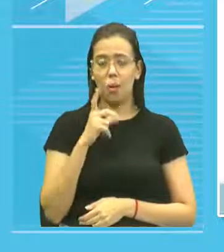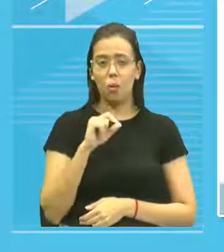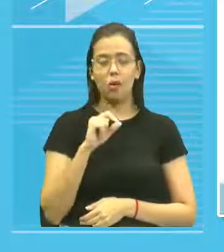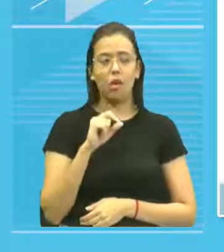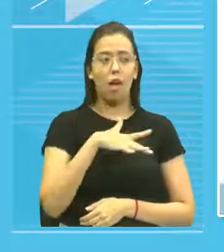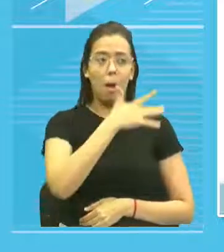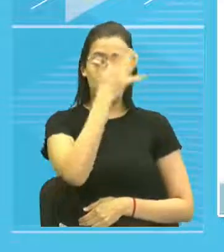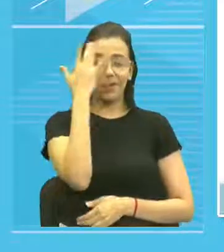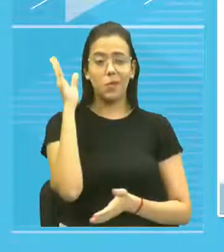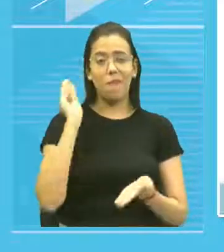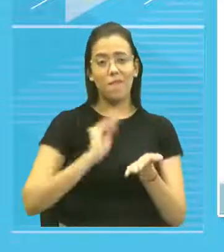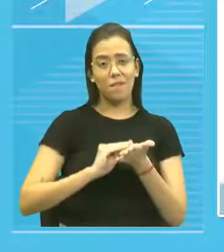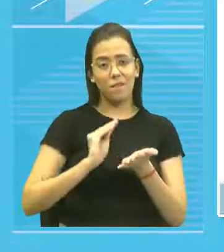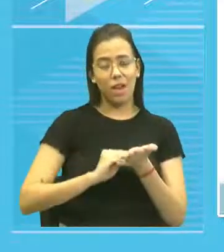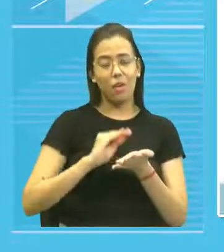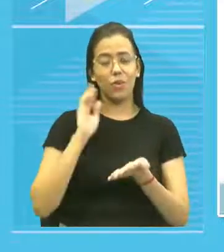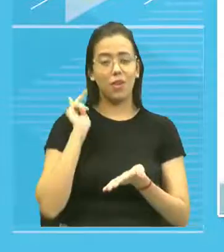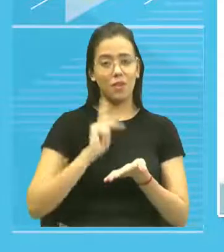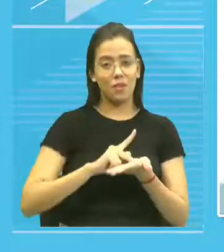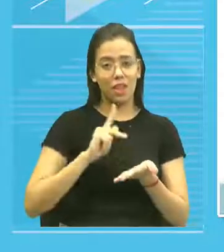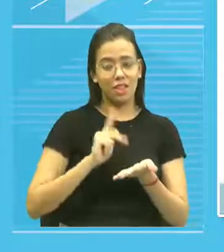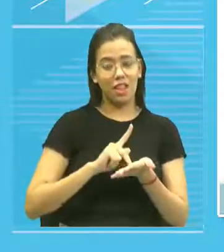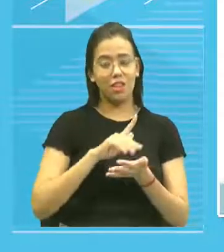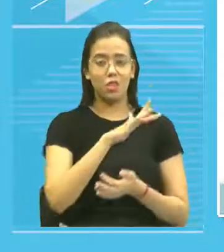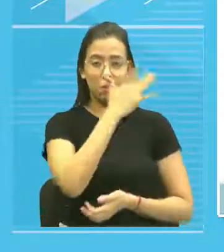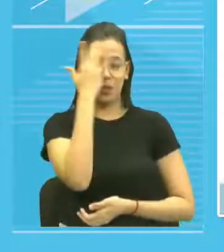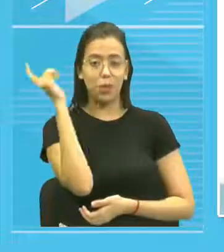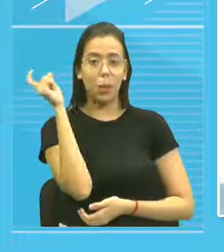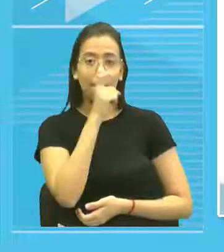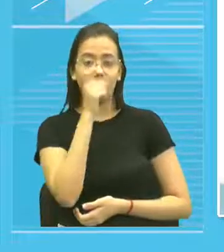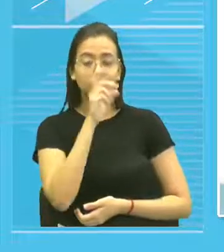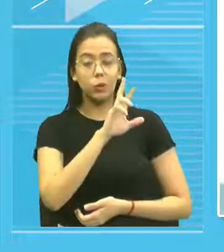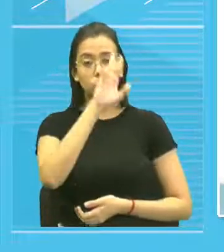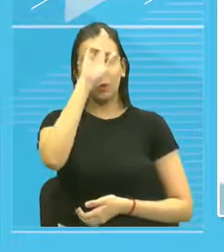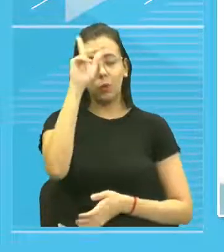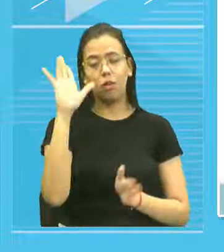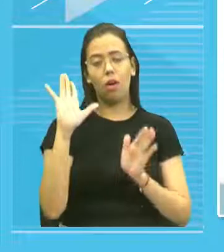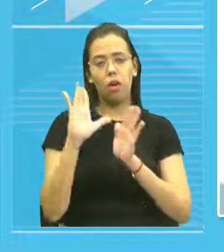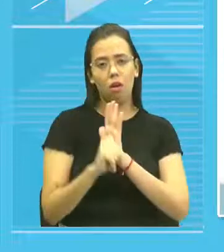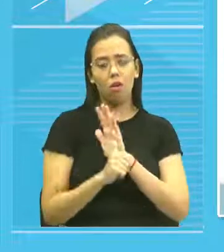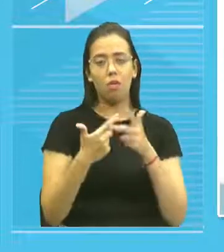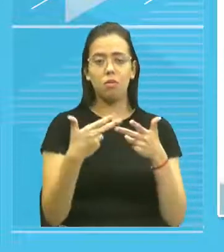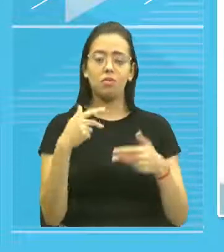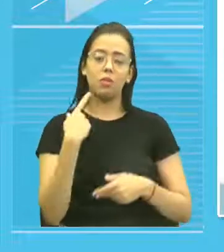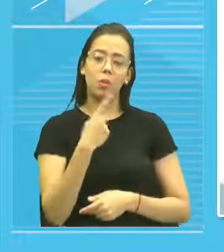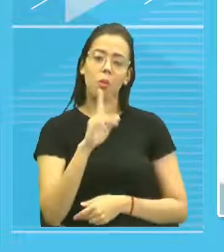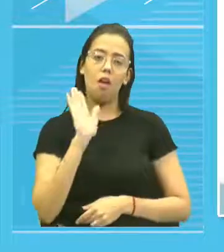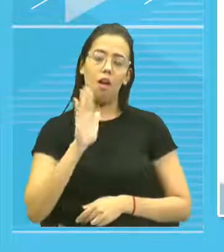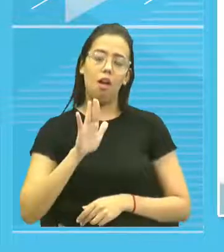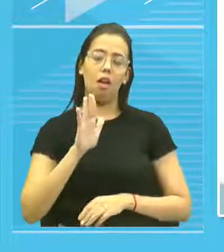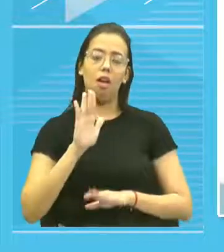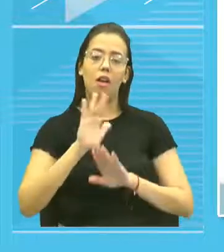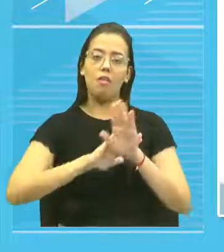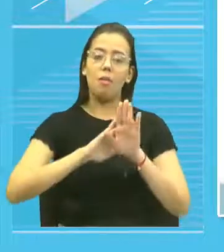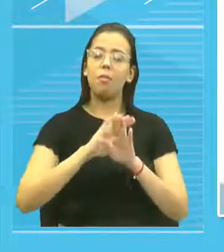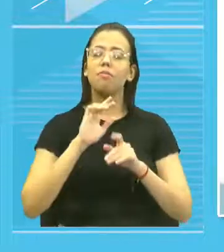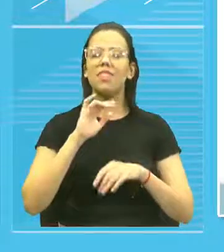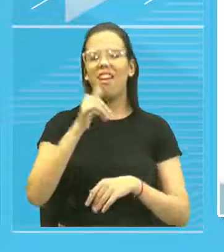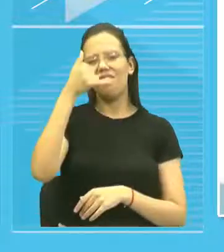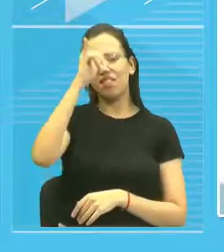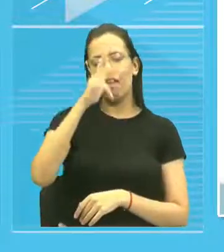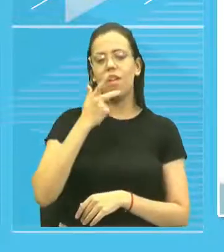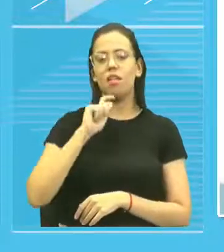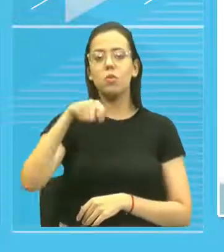falta com a verdade que determinada pessoa por engano pegou algo seu é um eufemismo para você não chegar lá dentro você